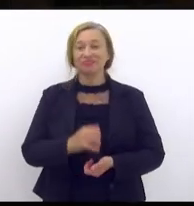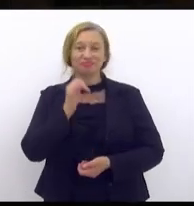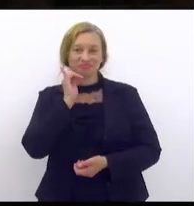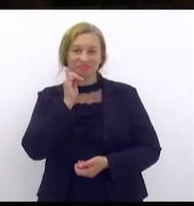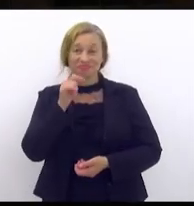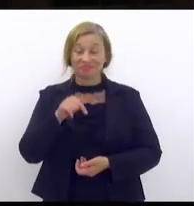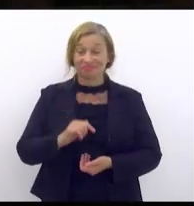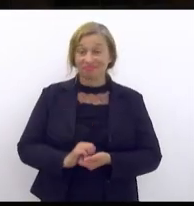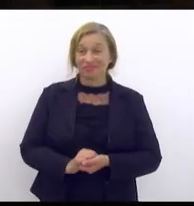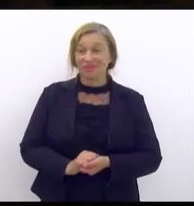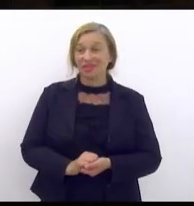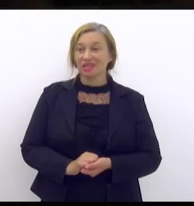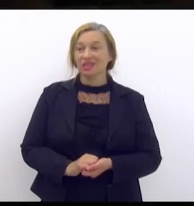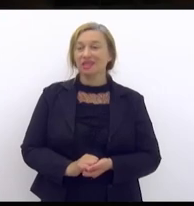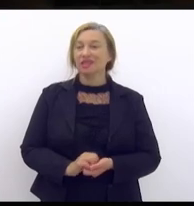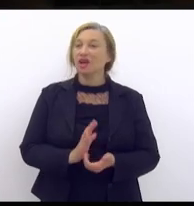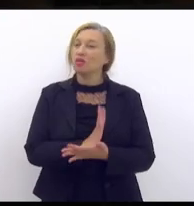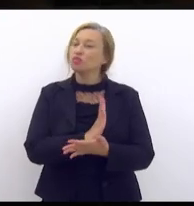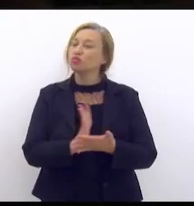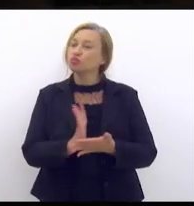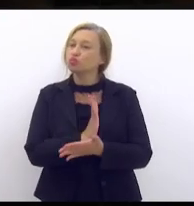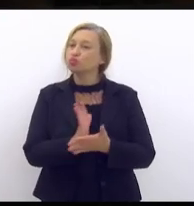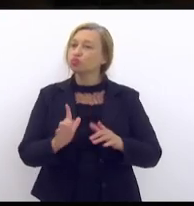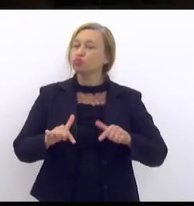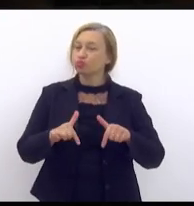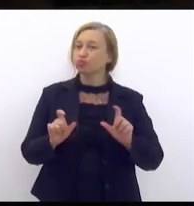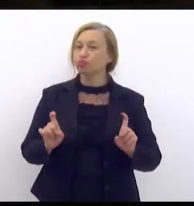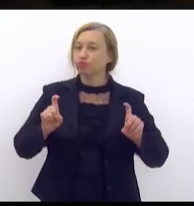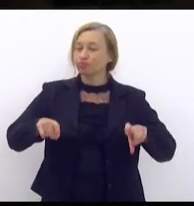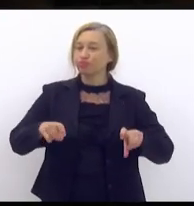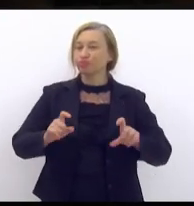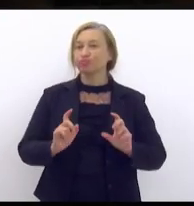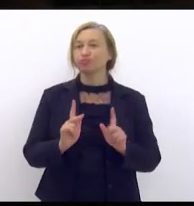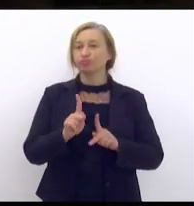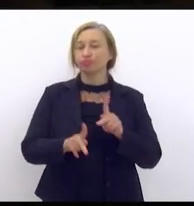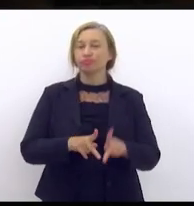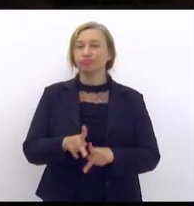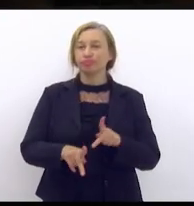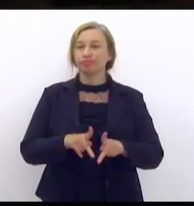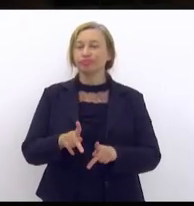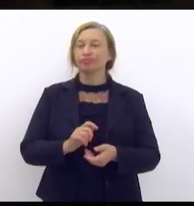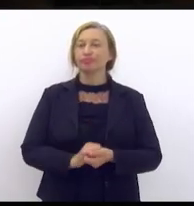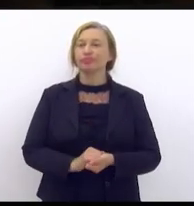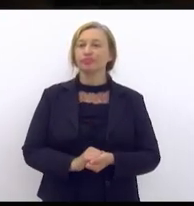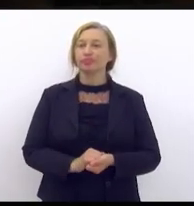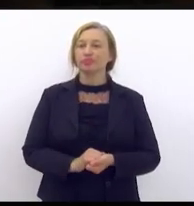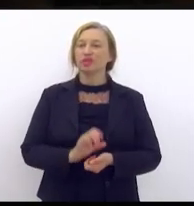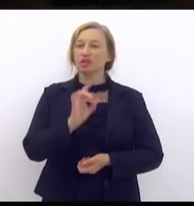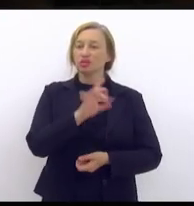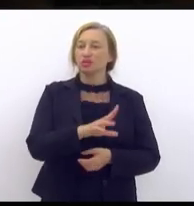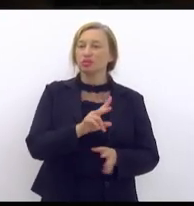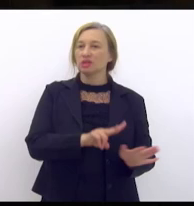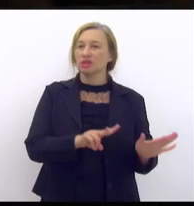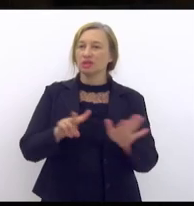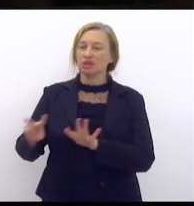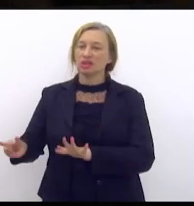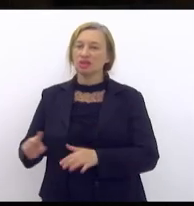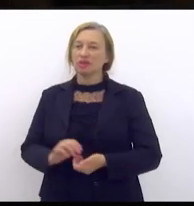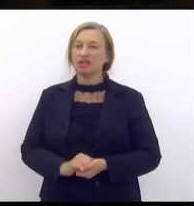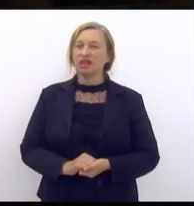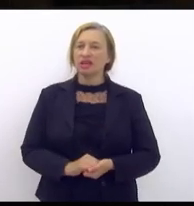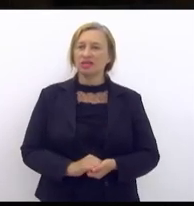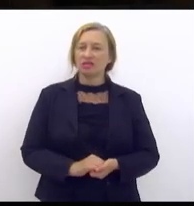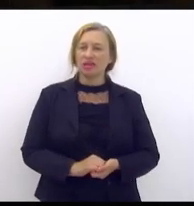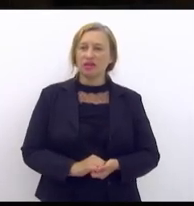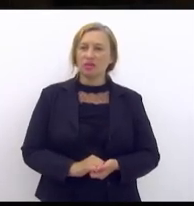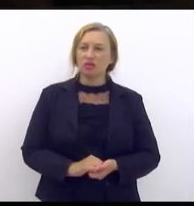aqui de algumas ações que o nosso mandato popular realizou nas últimas semanas. Em primeiro, agradecer